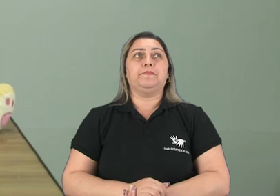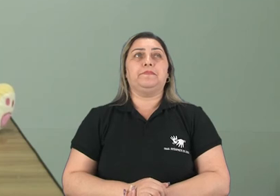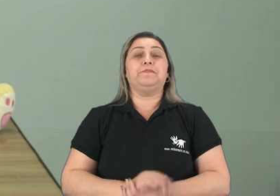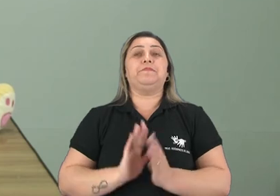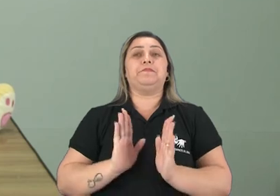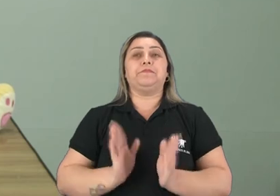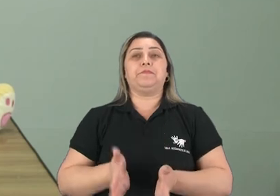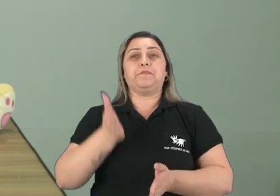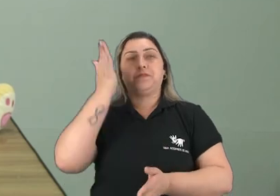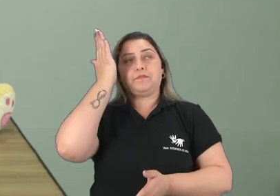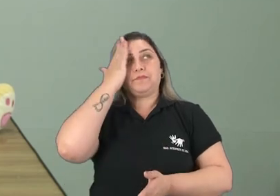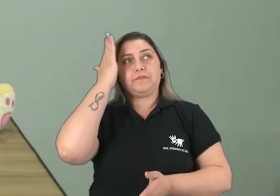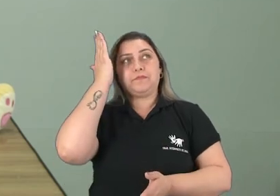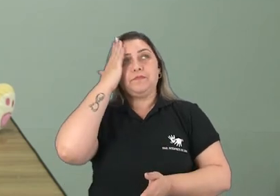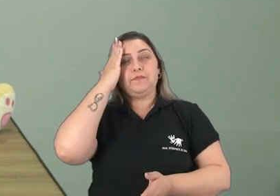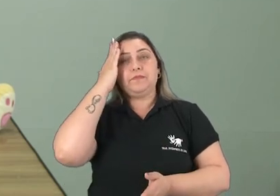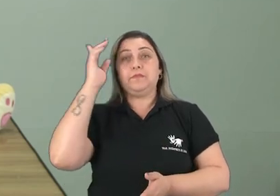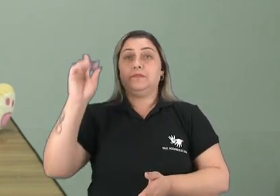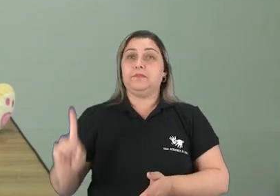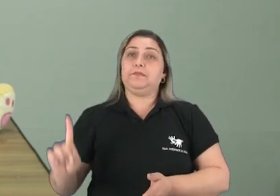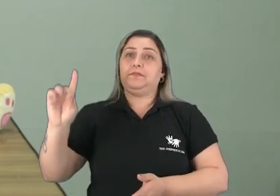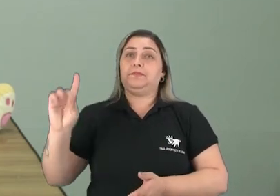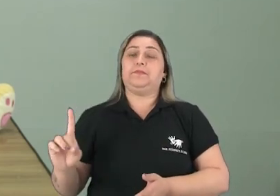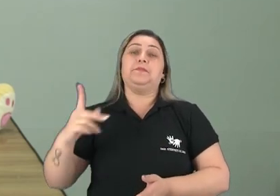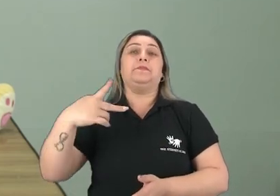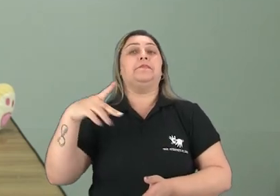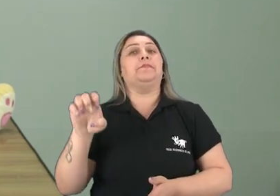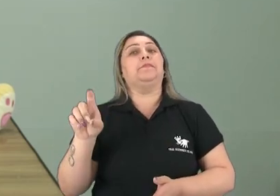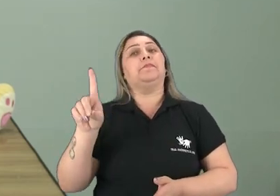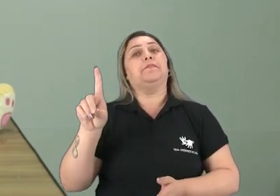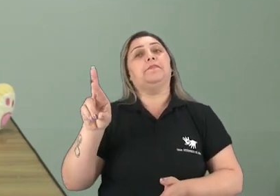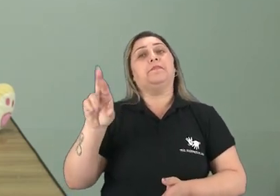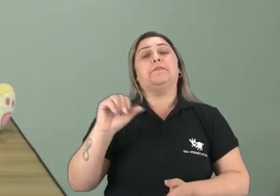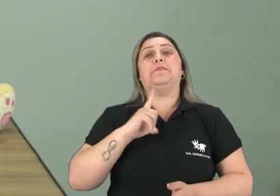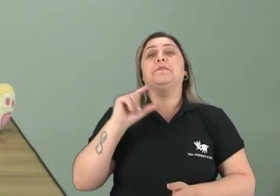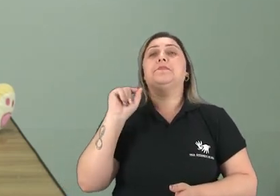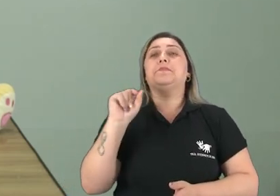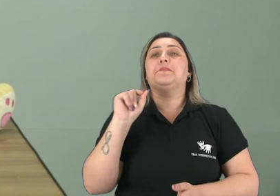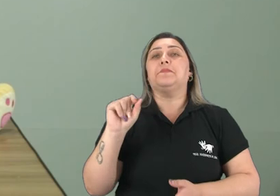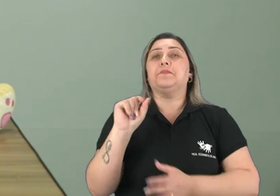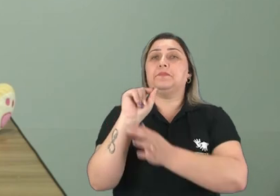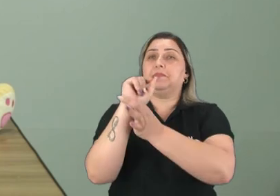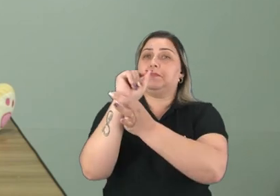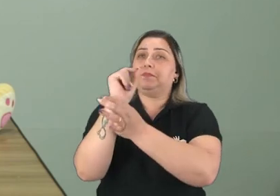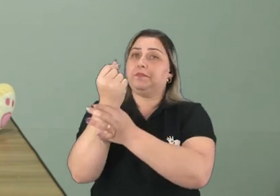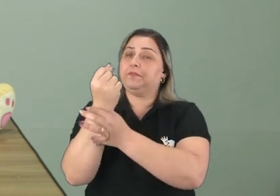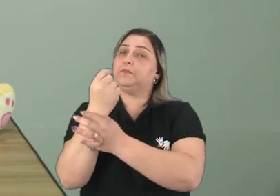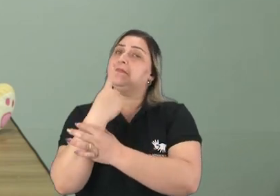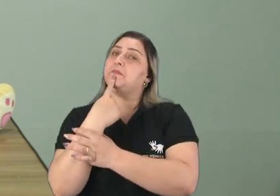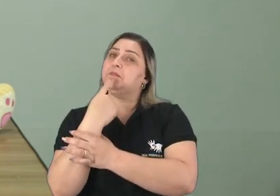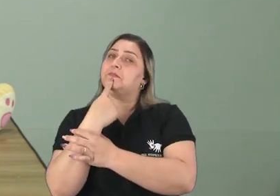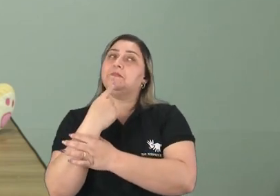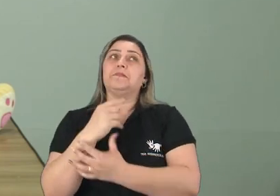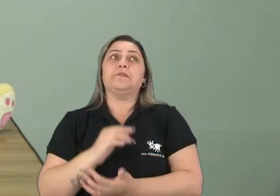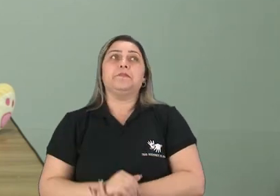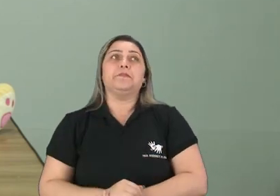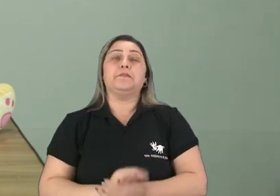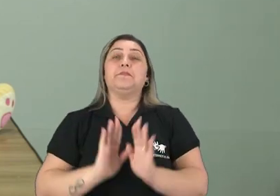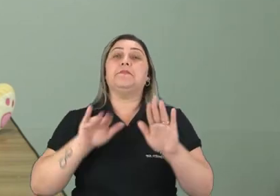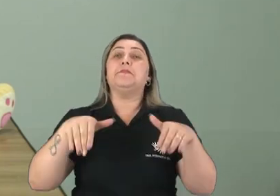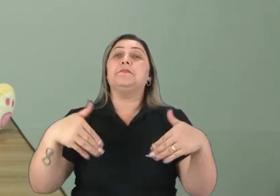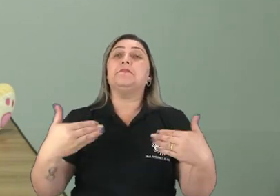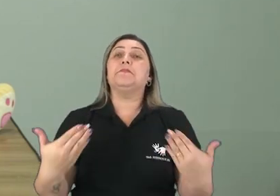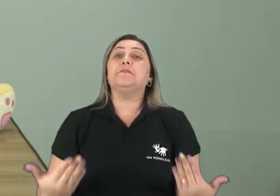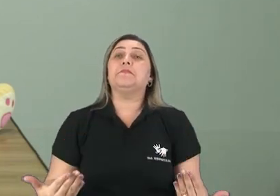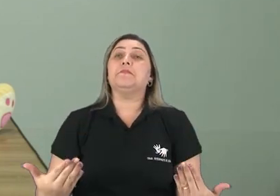Nós já sabemos que a mão direita do Pedro tem o quê? Uma fita. Então, qual